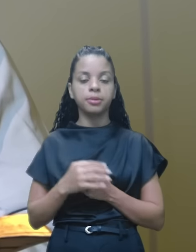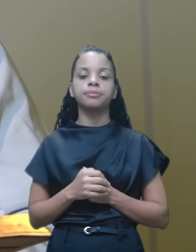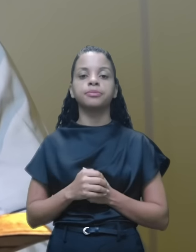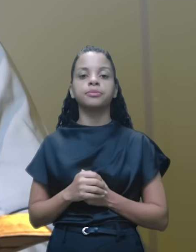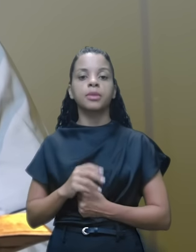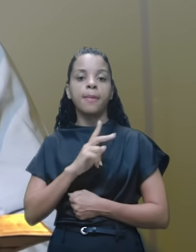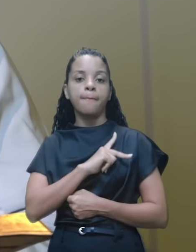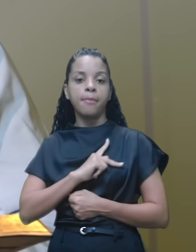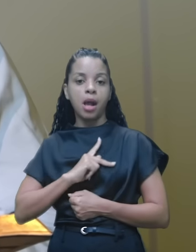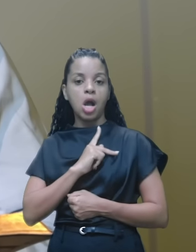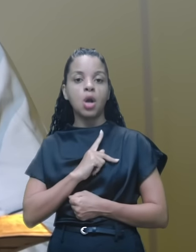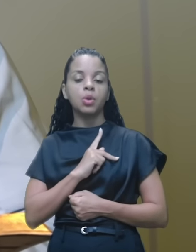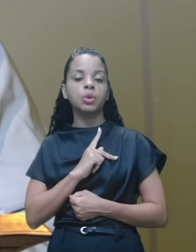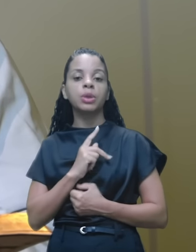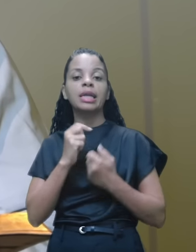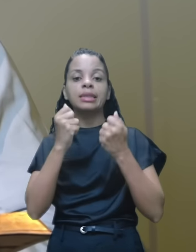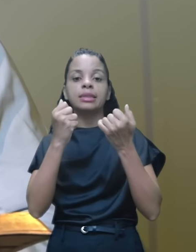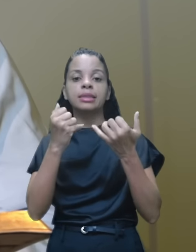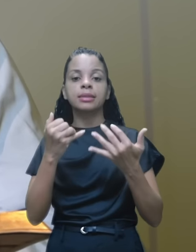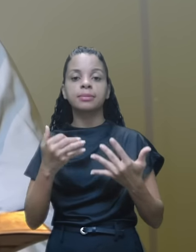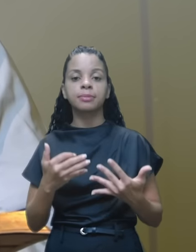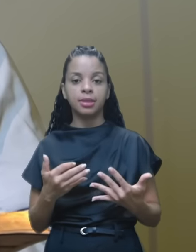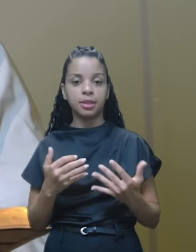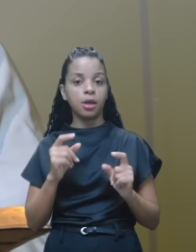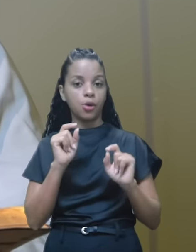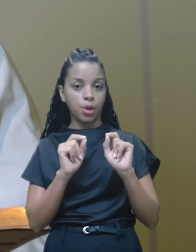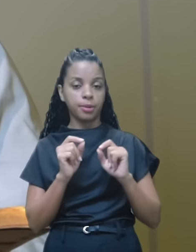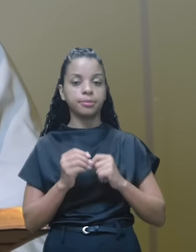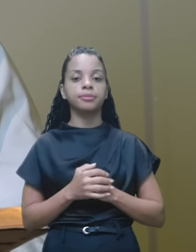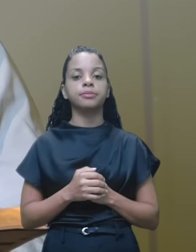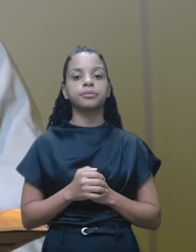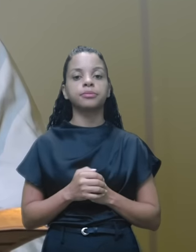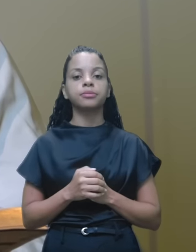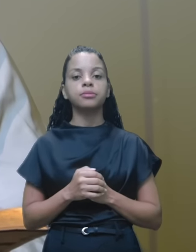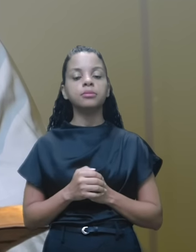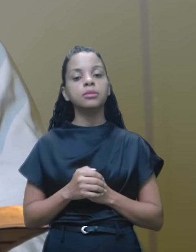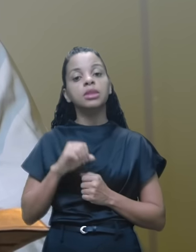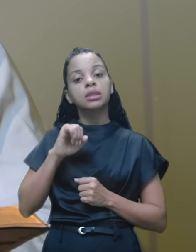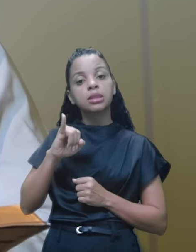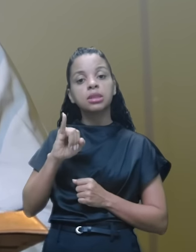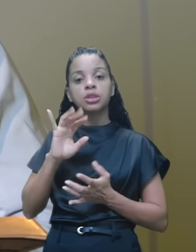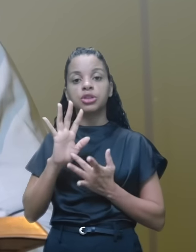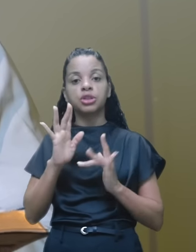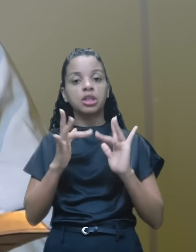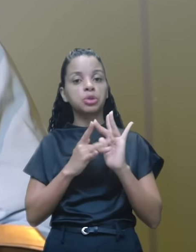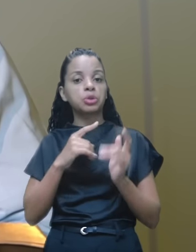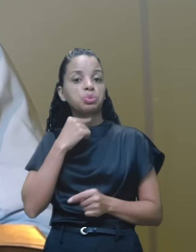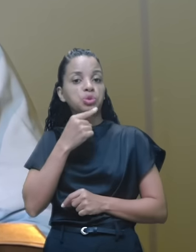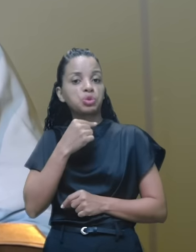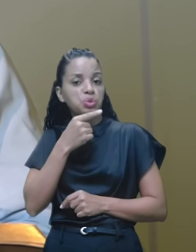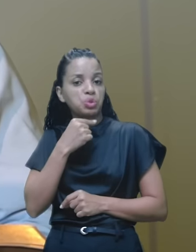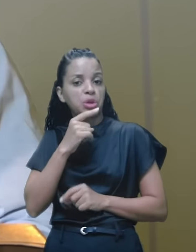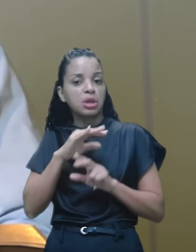Paulo leva esse assunto de tal forma que ele diz o seguinte, que se Jesus não ressuscitou